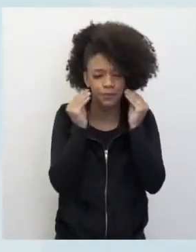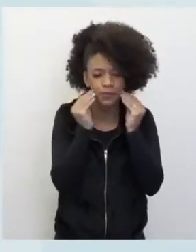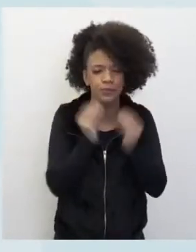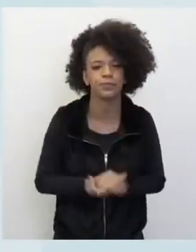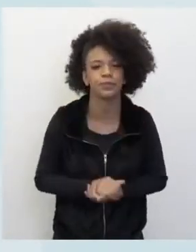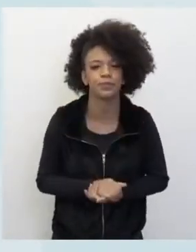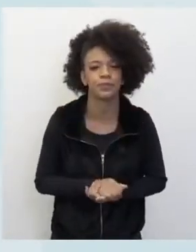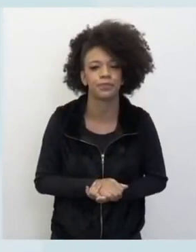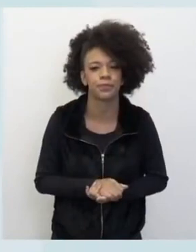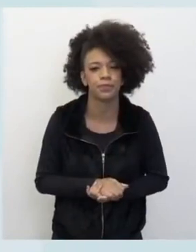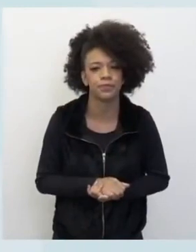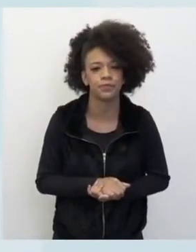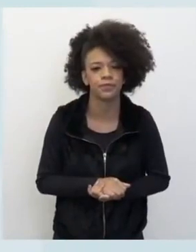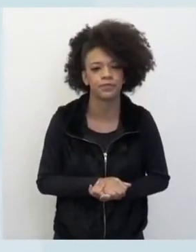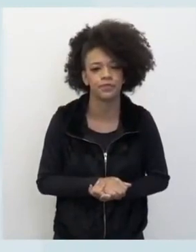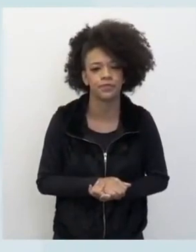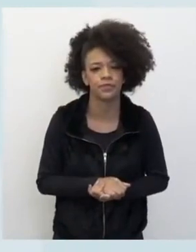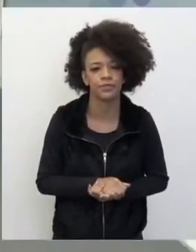coração.